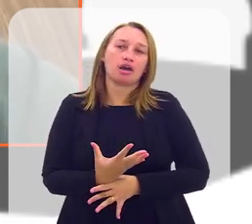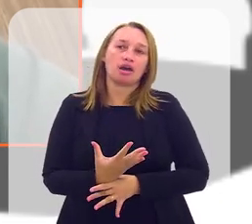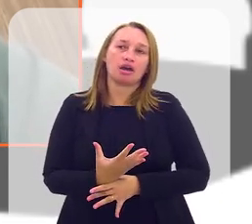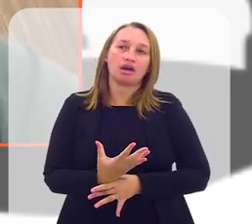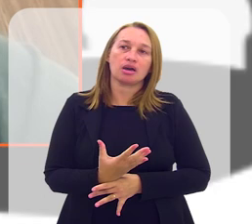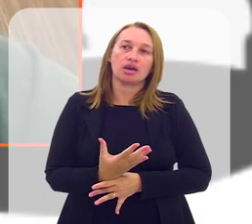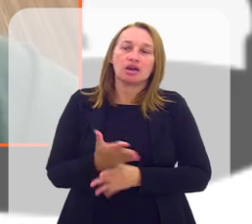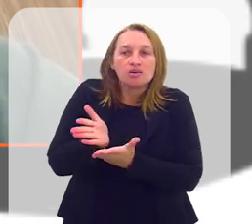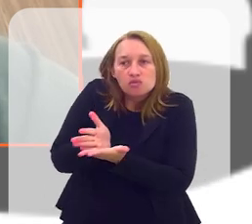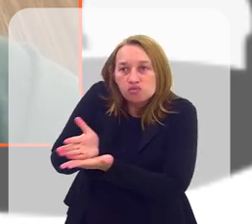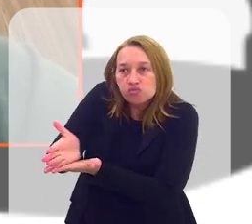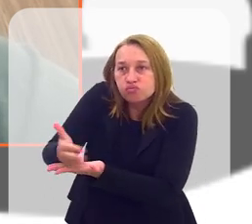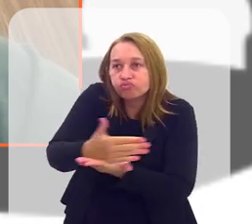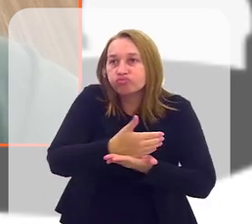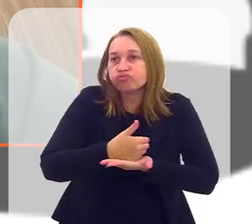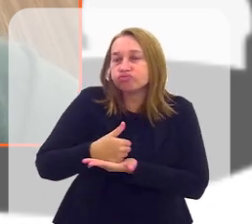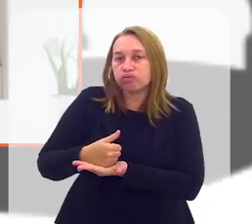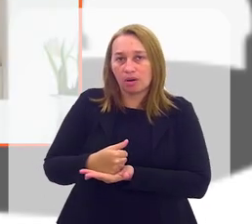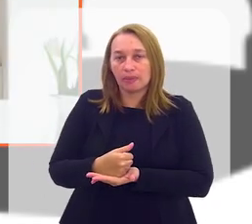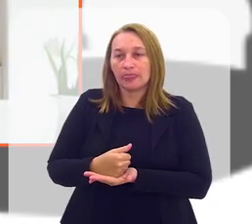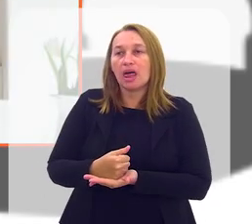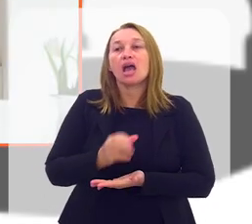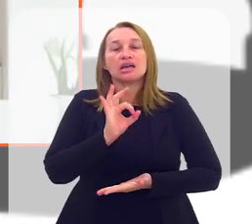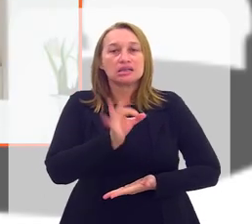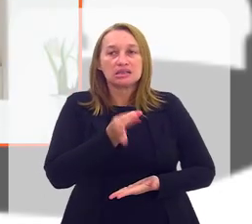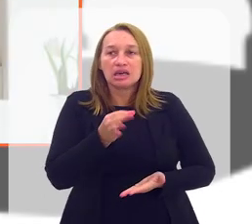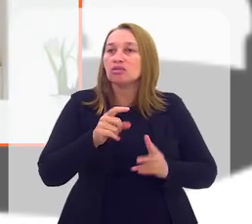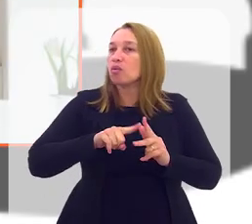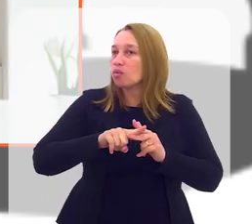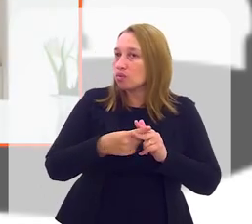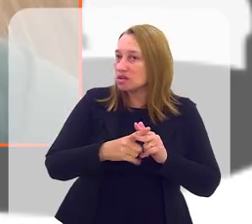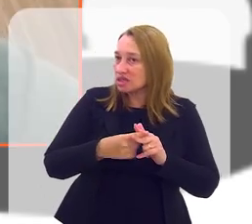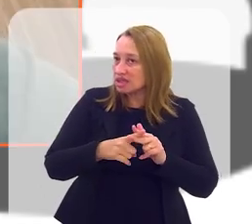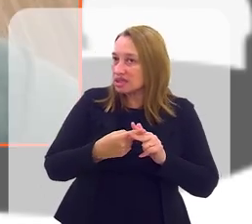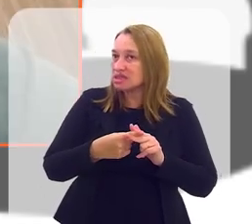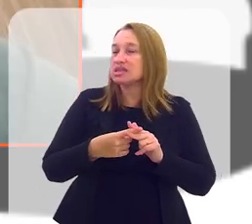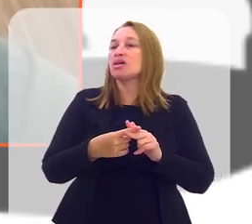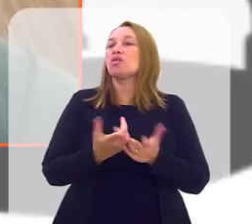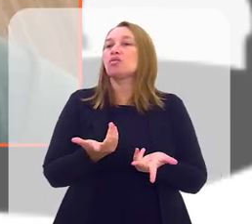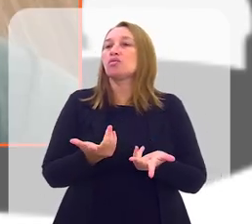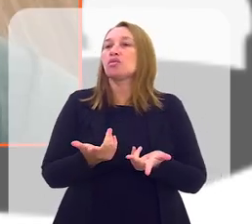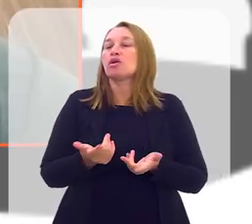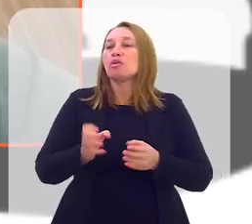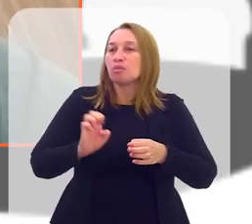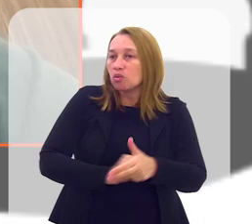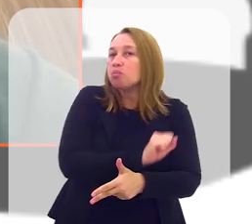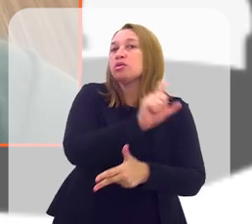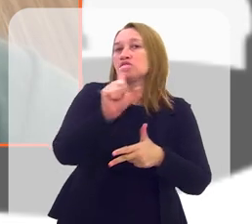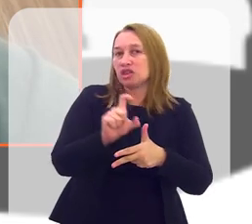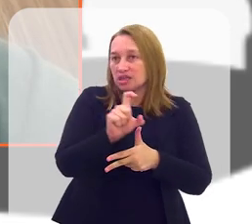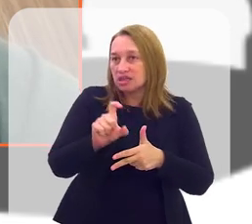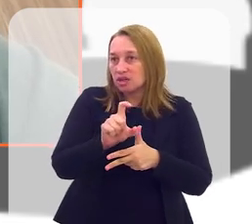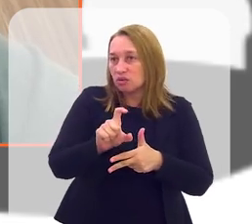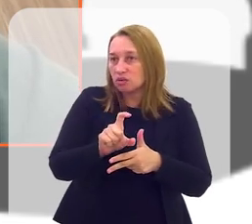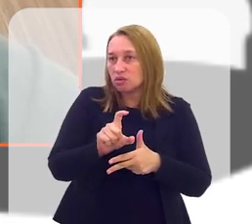realizar esse levantamento. Lógico que com a regulamentação que for dada pelo